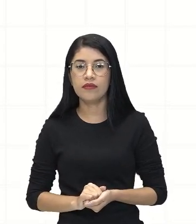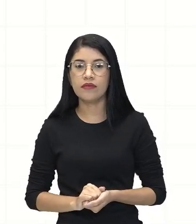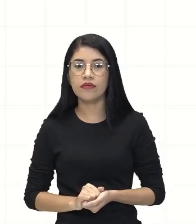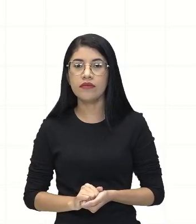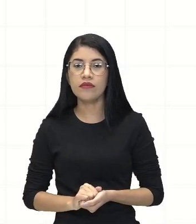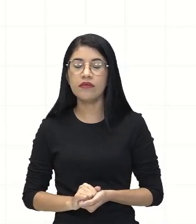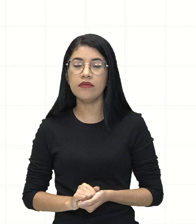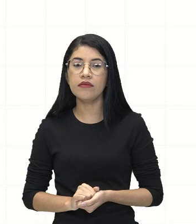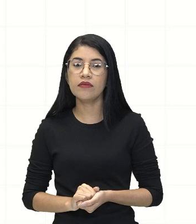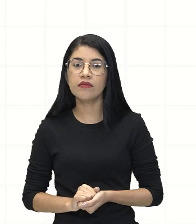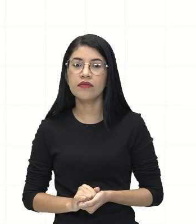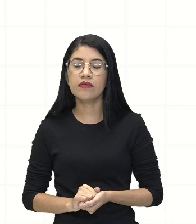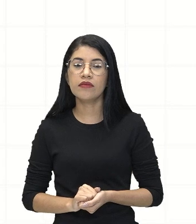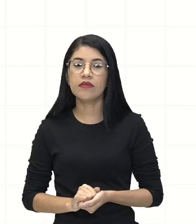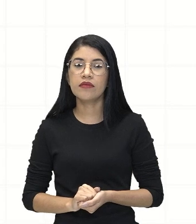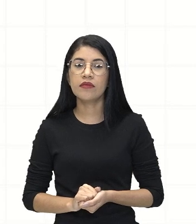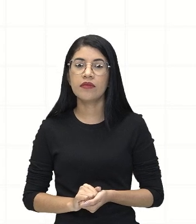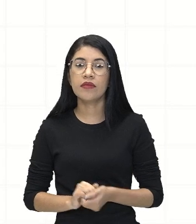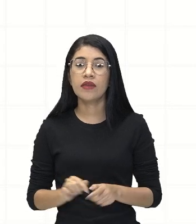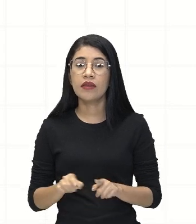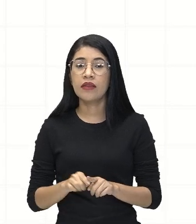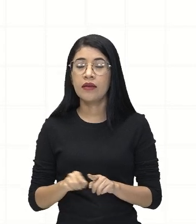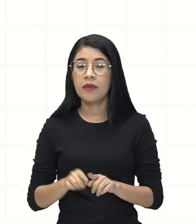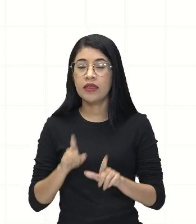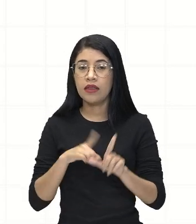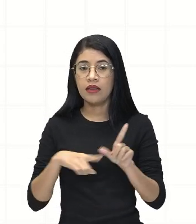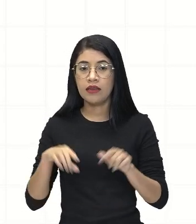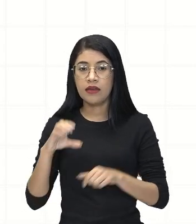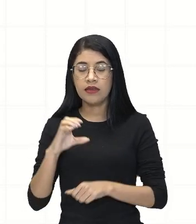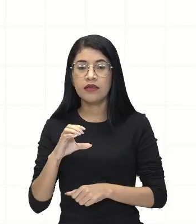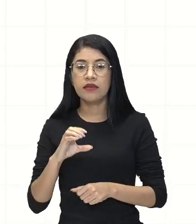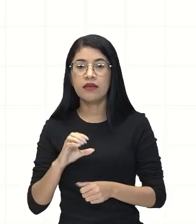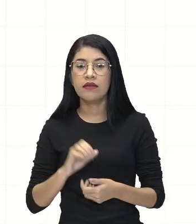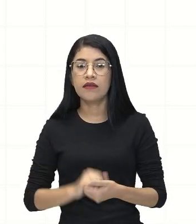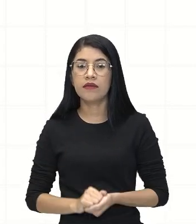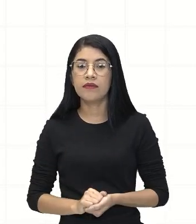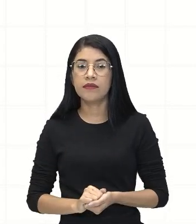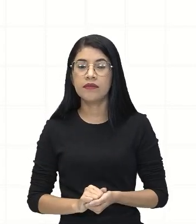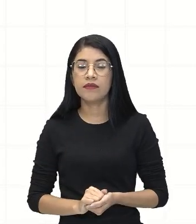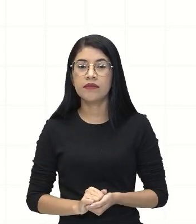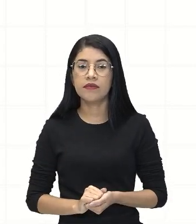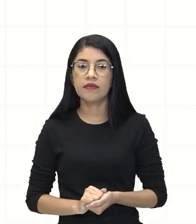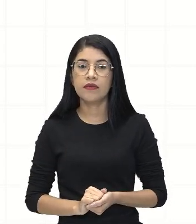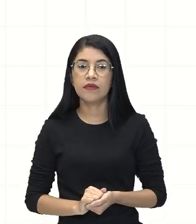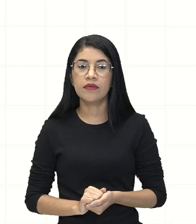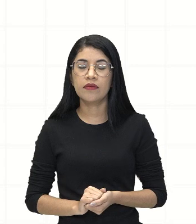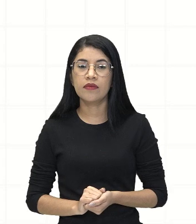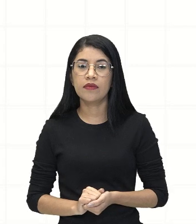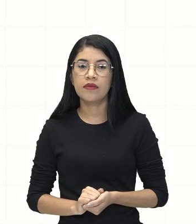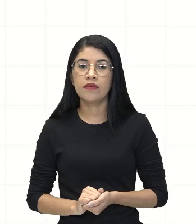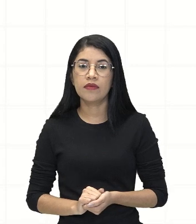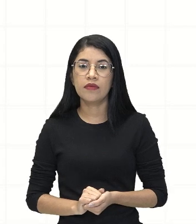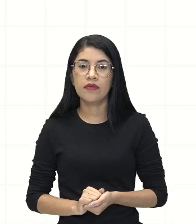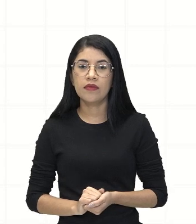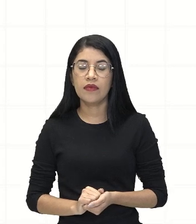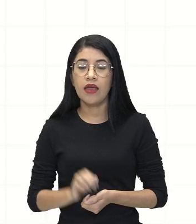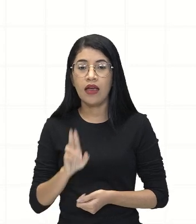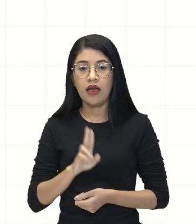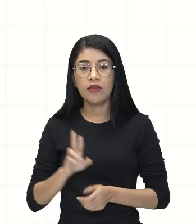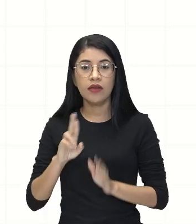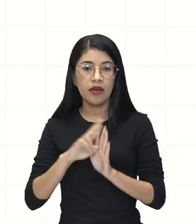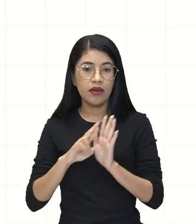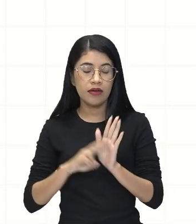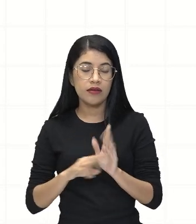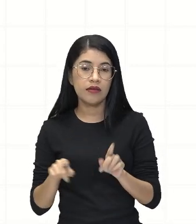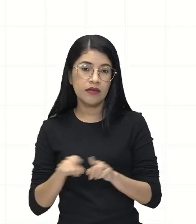972. Da mesma forma, vou aplicar aqui, ó, a propriedade na letra C, tá bom? Aplicando a propriedade na